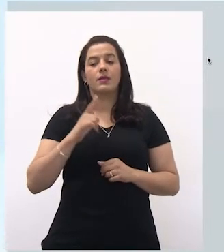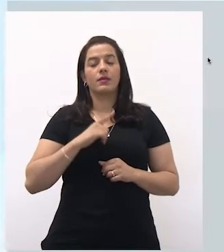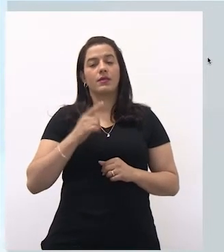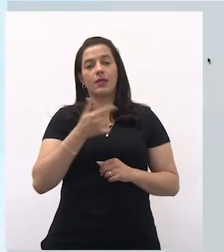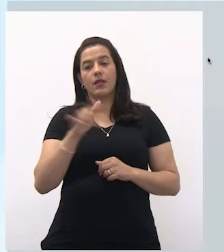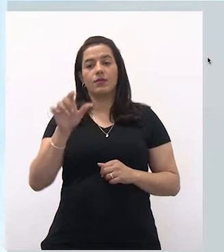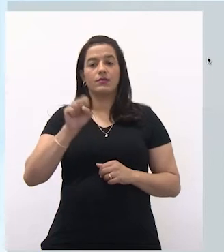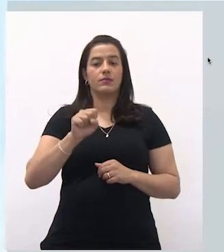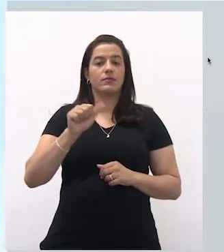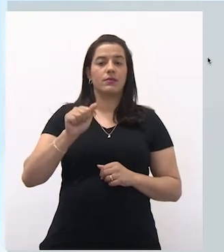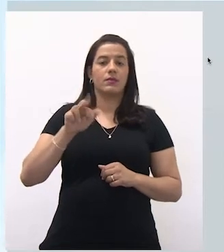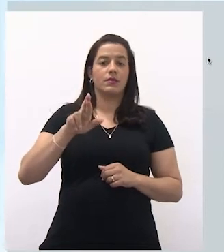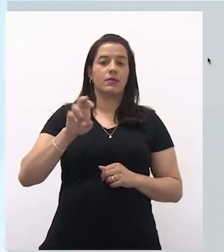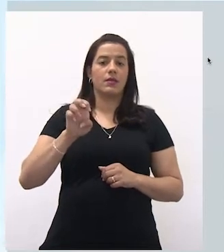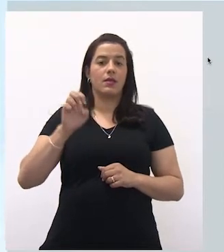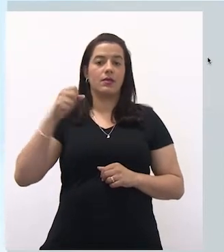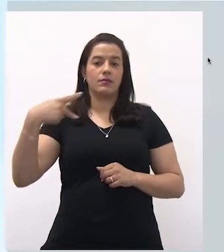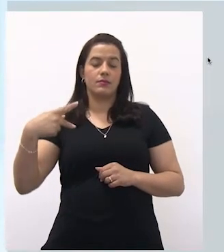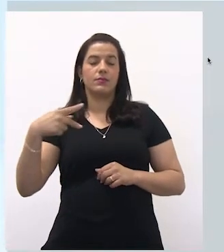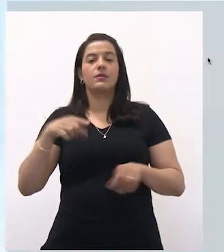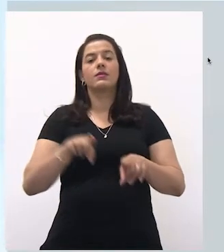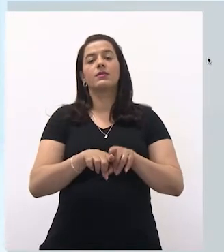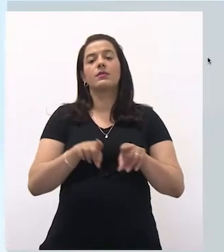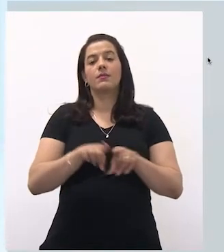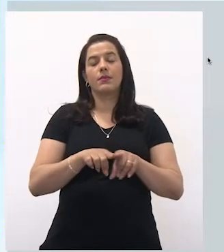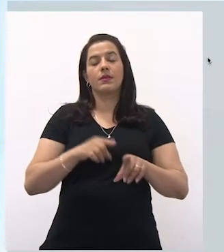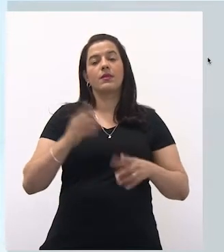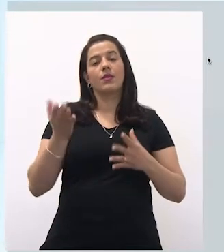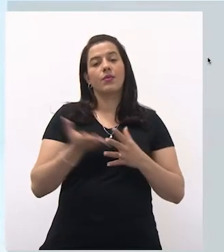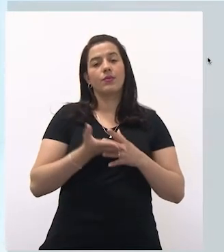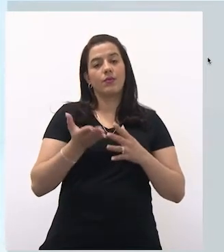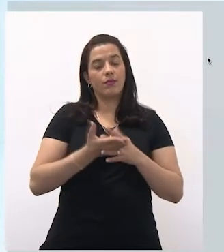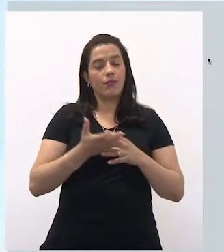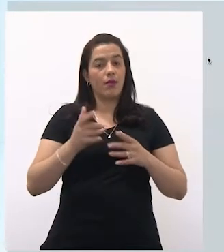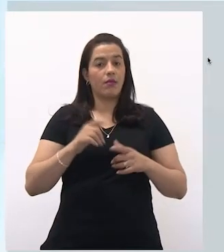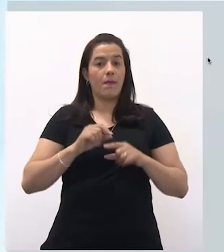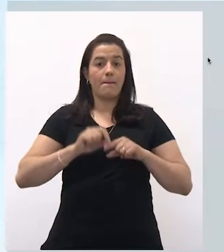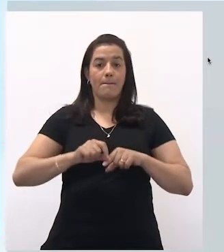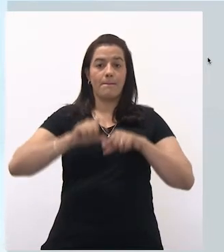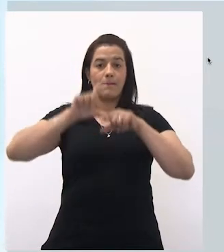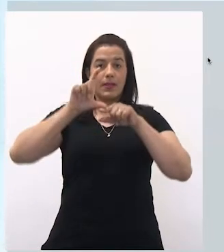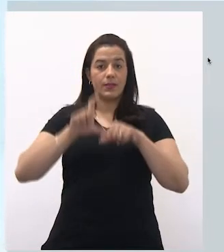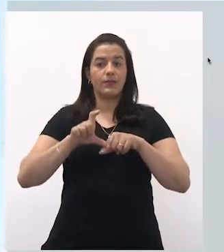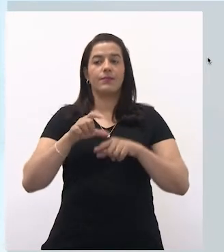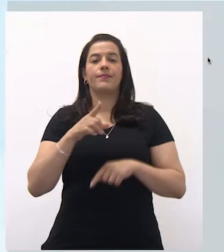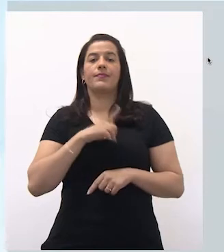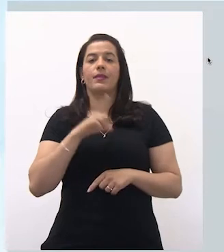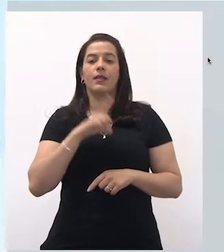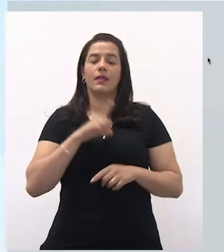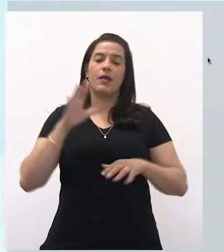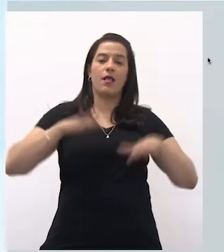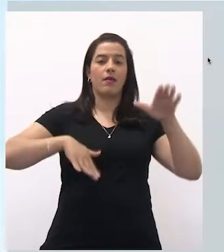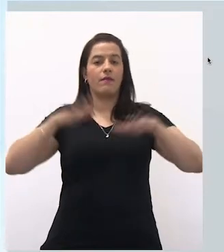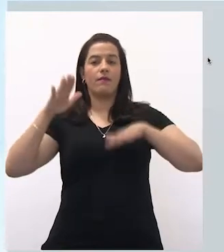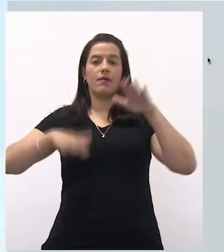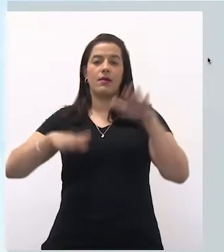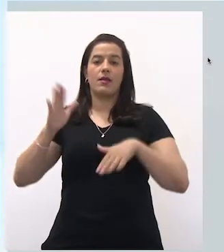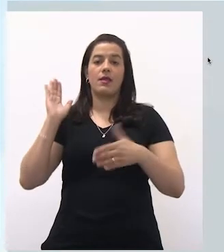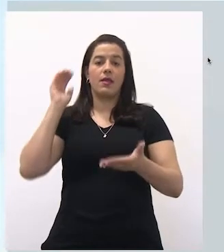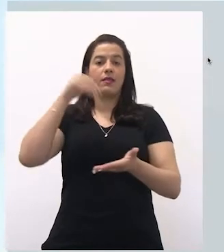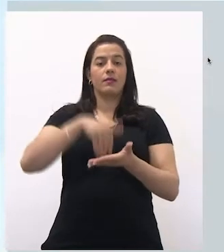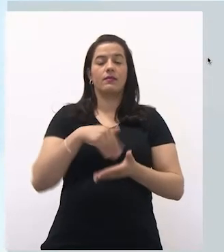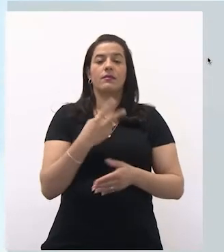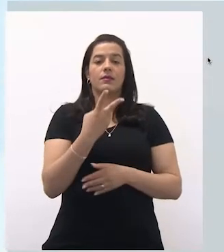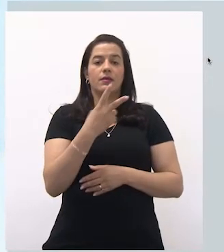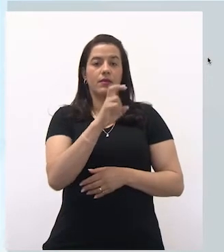pouco maior. Isso quer dizer que vai cobrar mais, vai ser mais exigente do nosso estudante. Ela varia até 500.